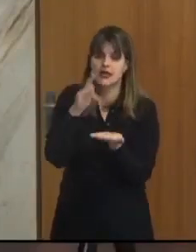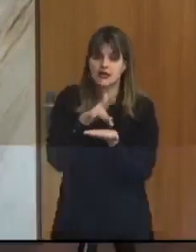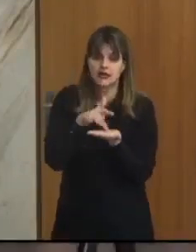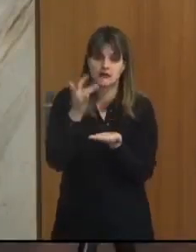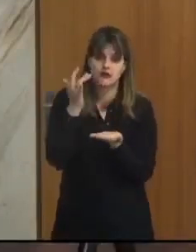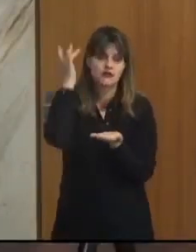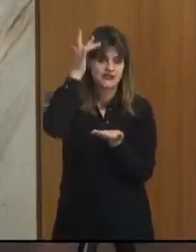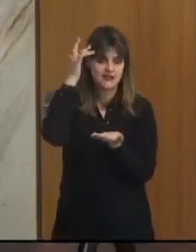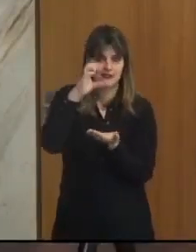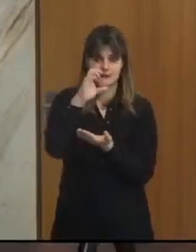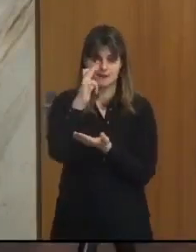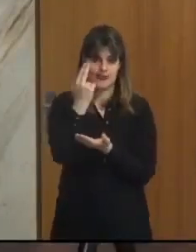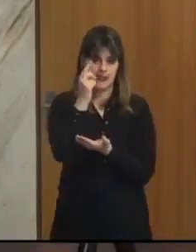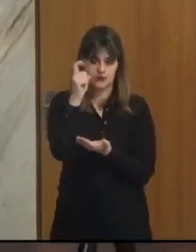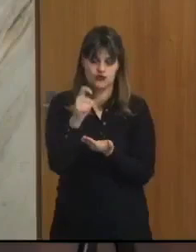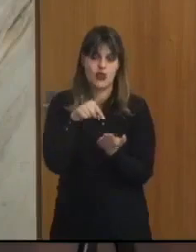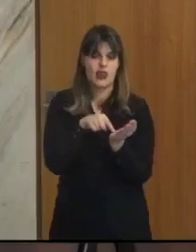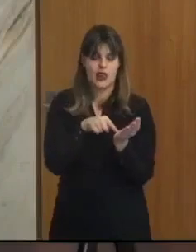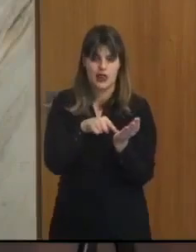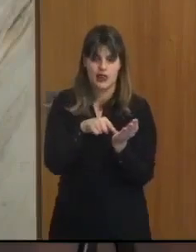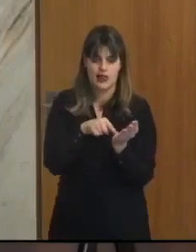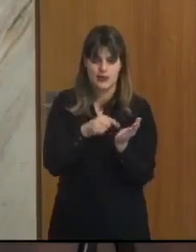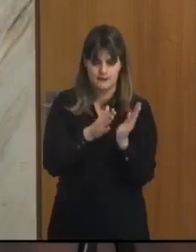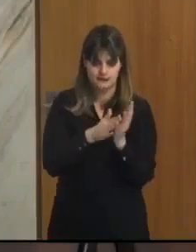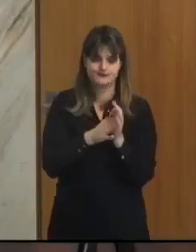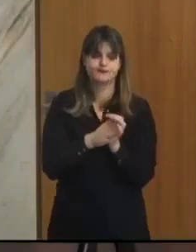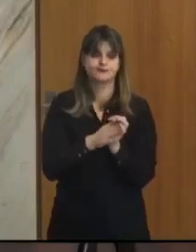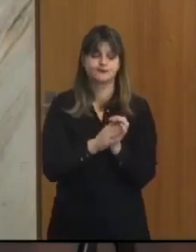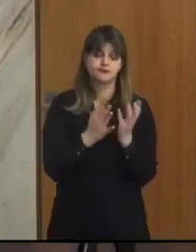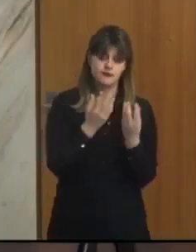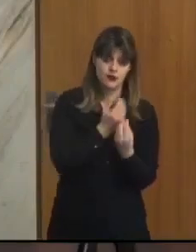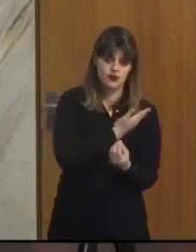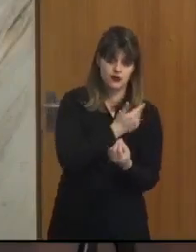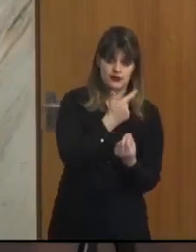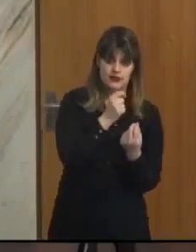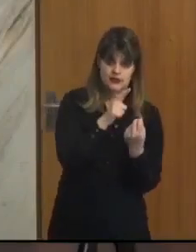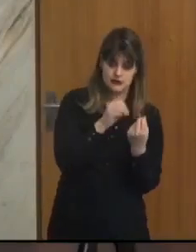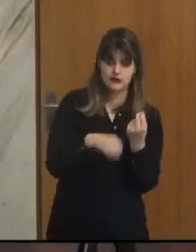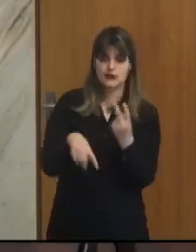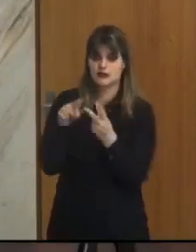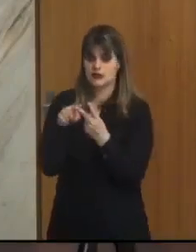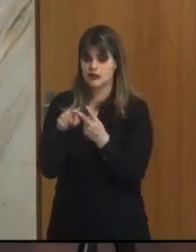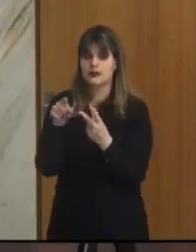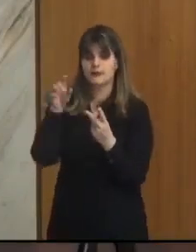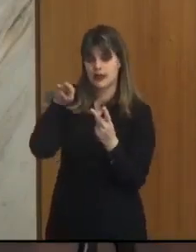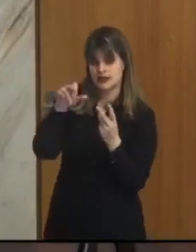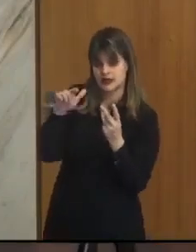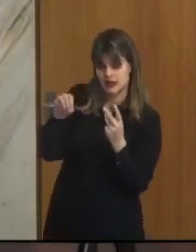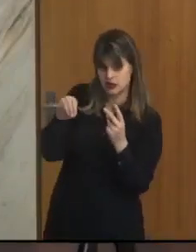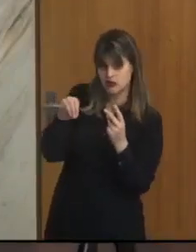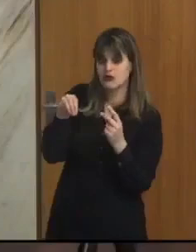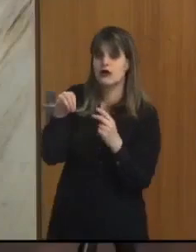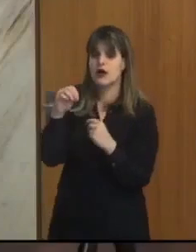Santa Cruz. Ou seja, juntamente com Dom Telmo e Dom Teutónio, Martinho de Sor, Martinho Arias de